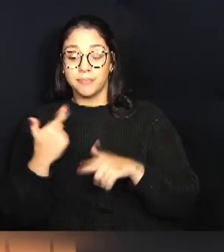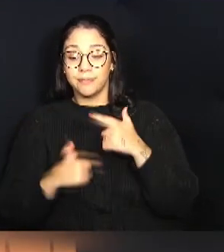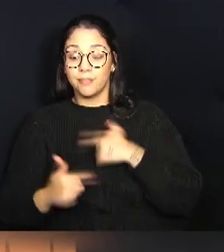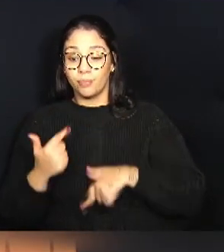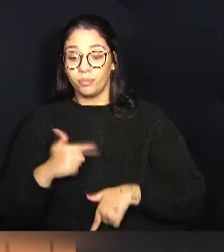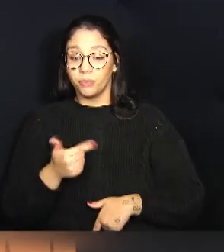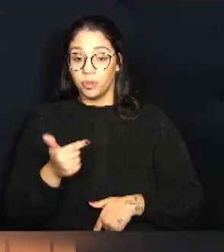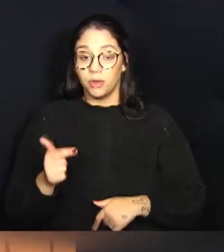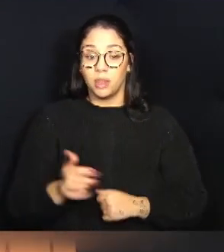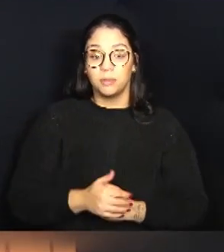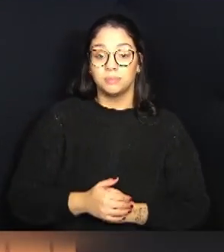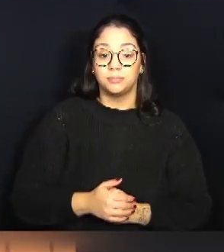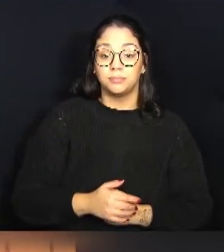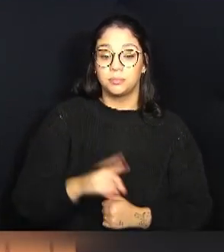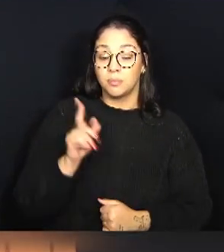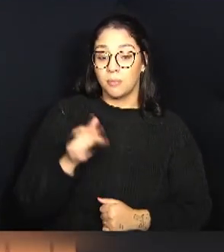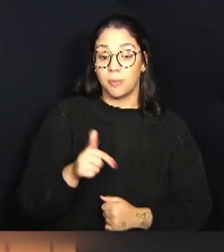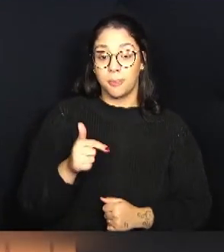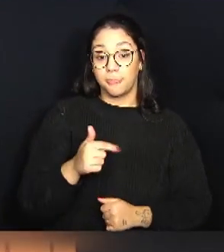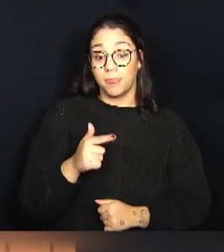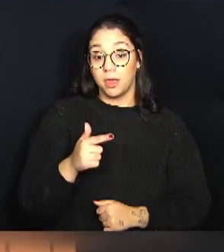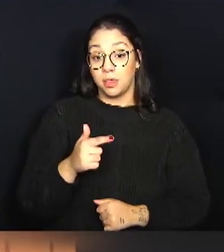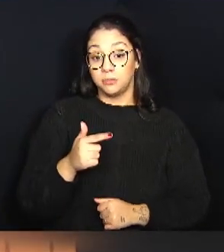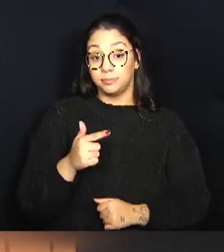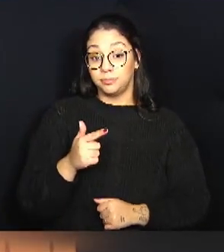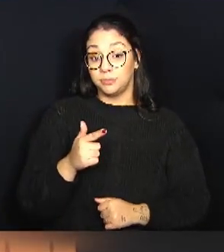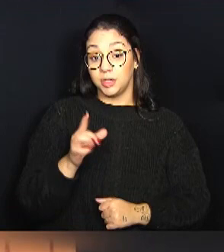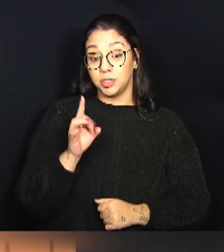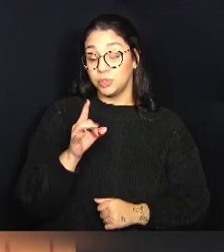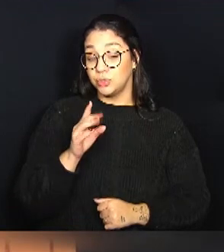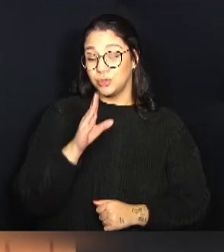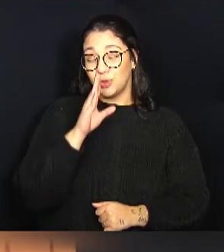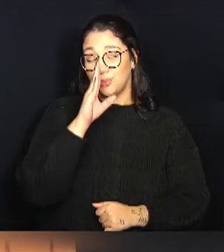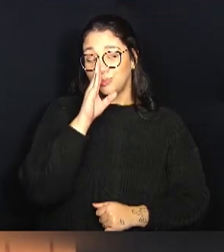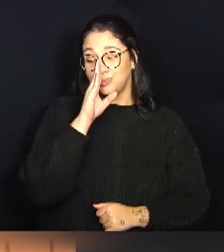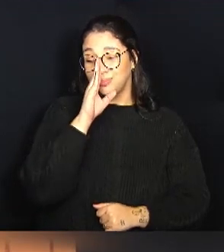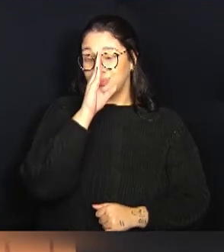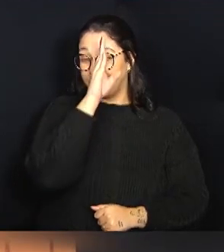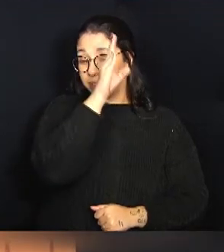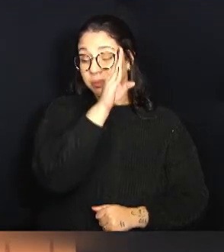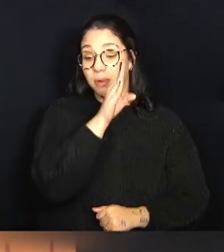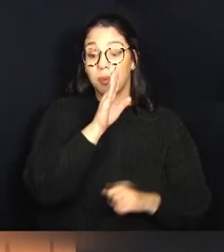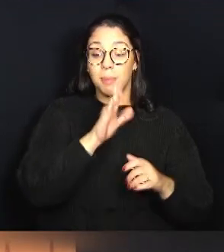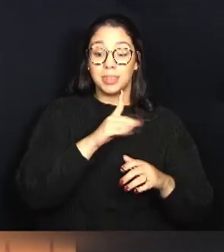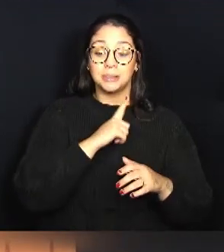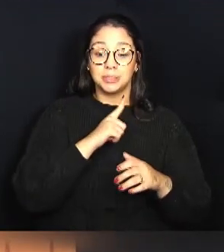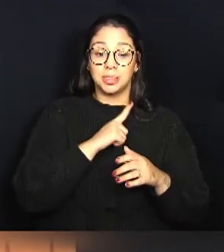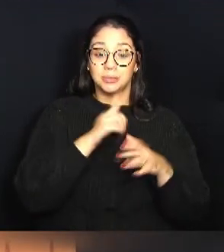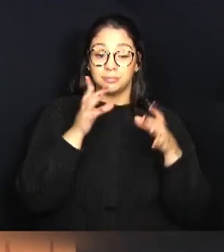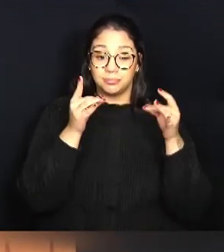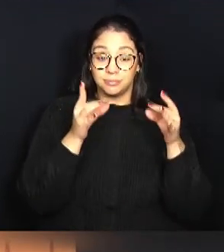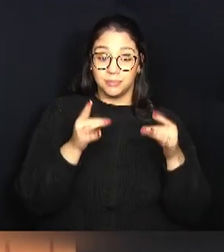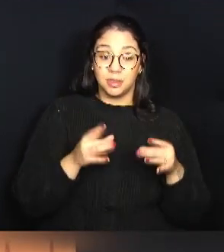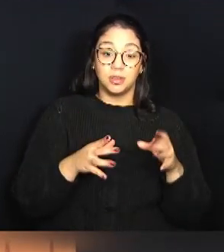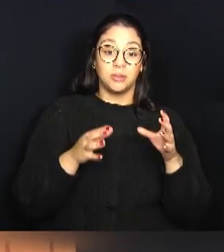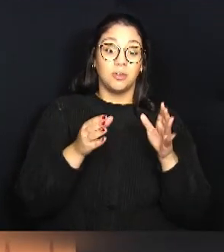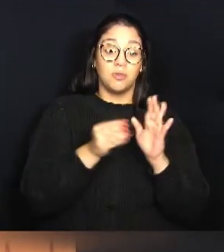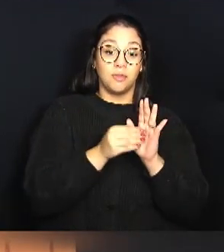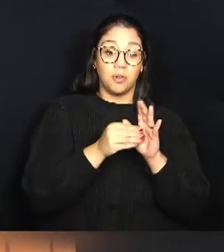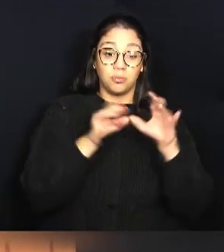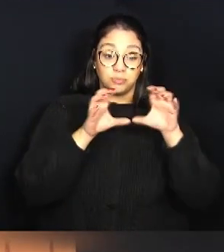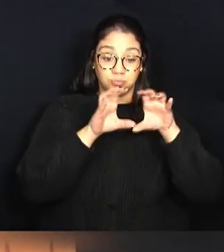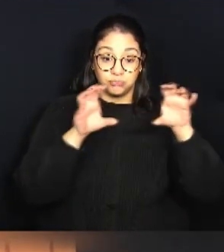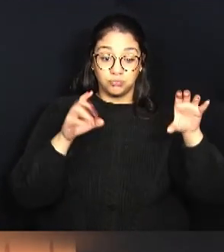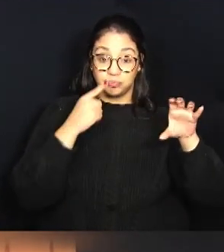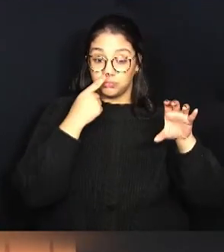o ponto... Eu sempre falo que é a ponta do iceberg. A gente começa lá pela falta de saneamento básico, pela falta